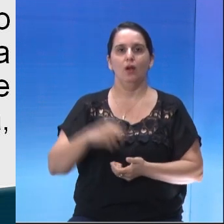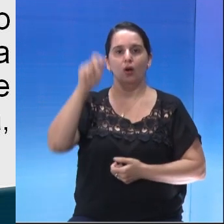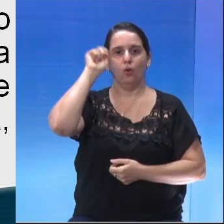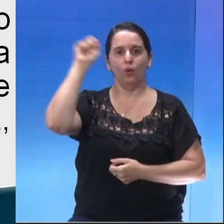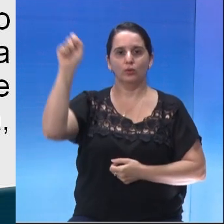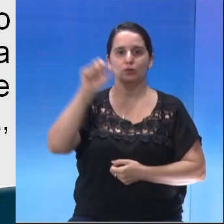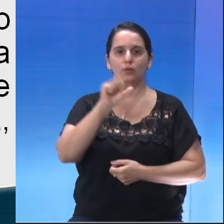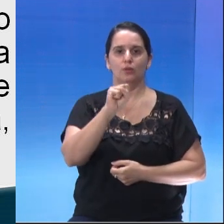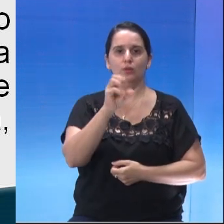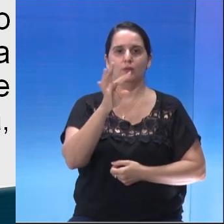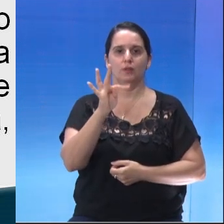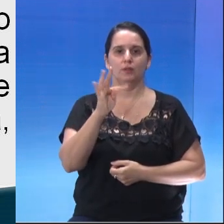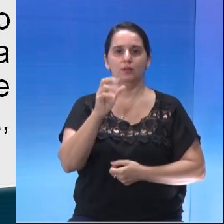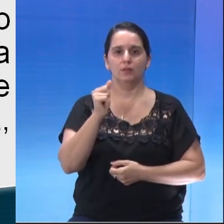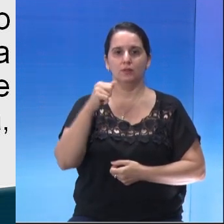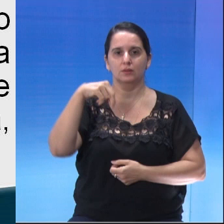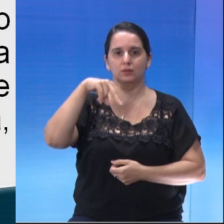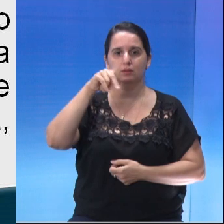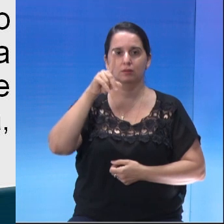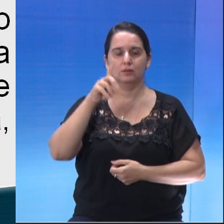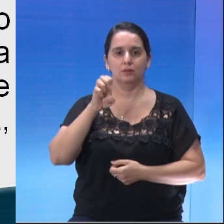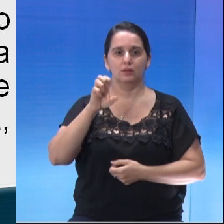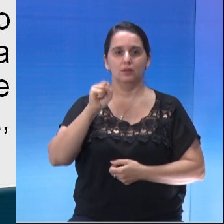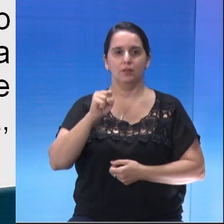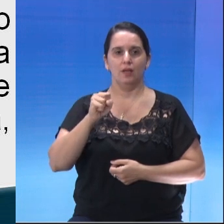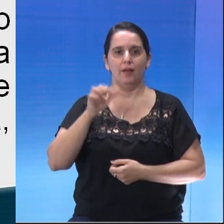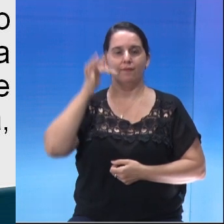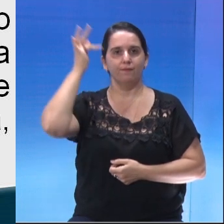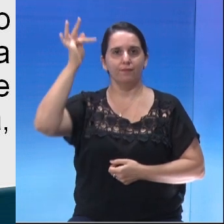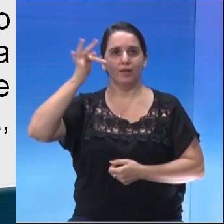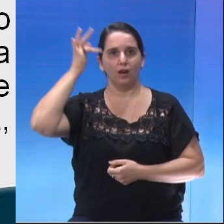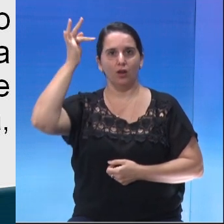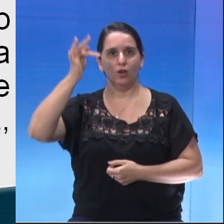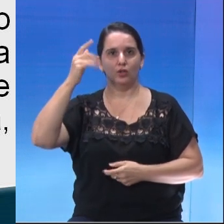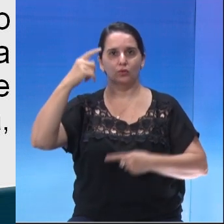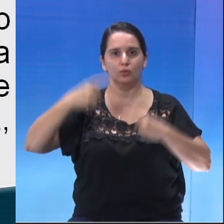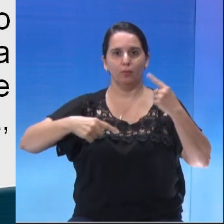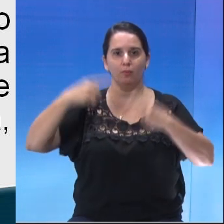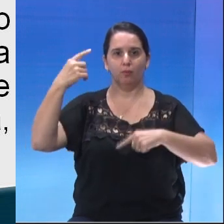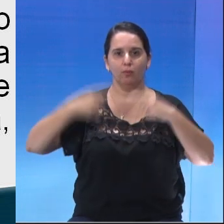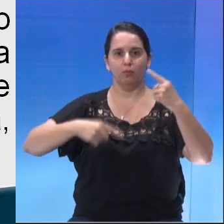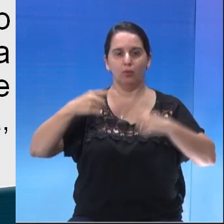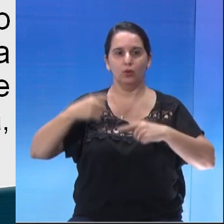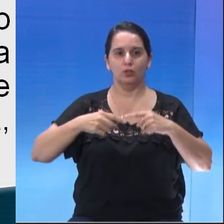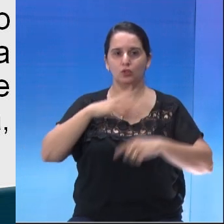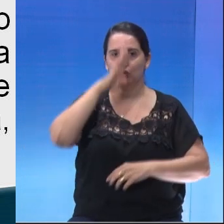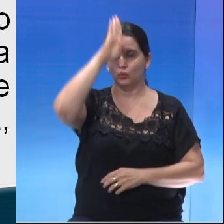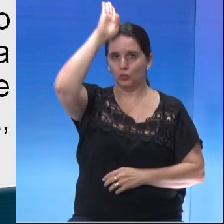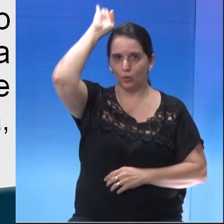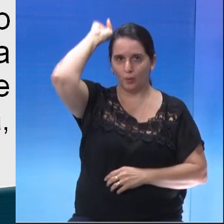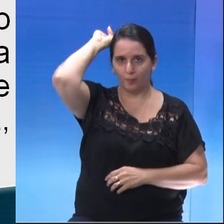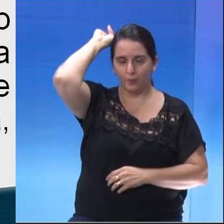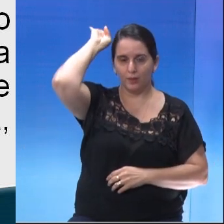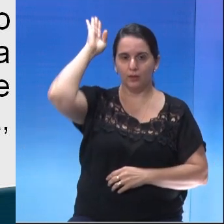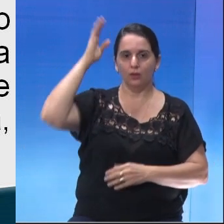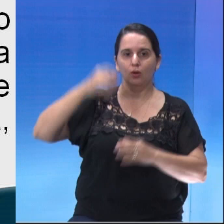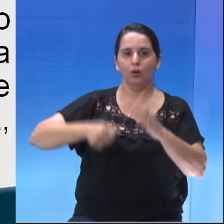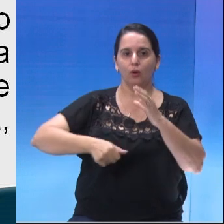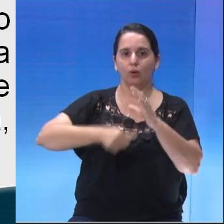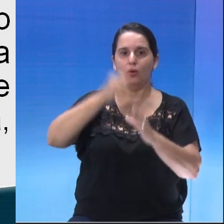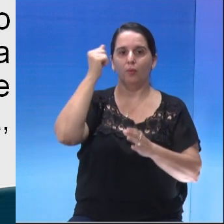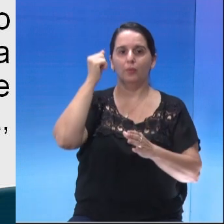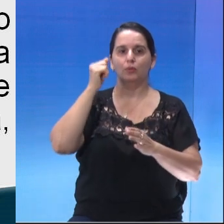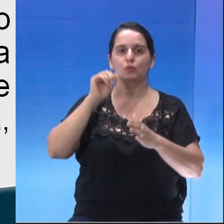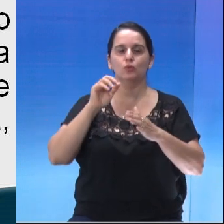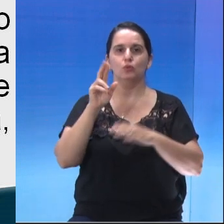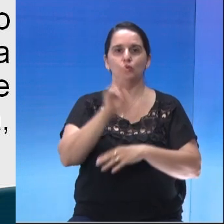Cícero, filósofo e político romano, teria sido, junto com outros membros da elite romana, precursor do uso de